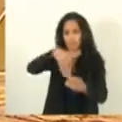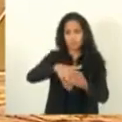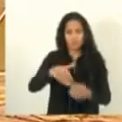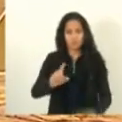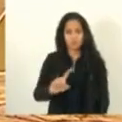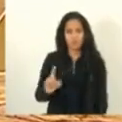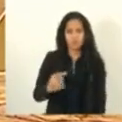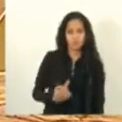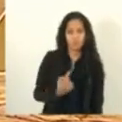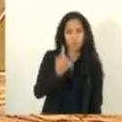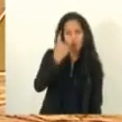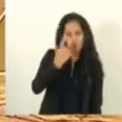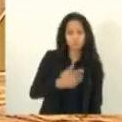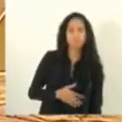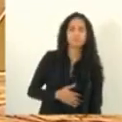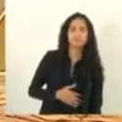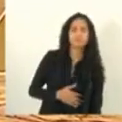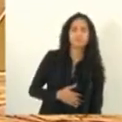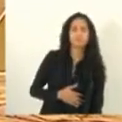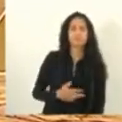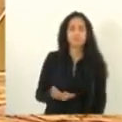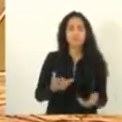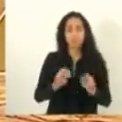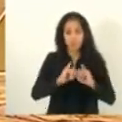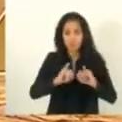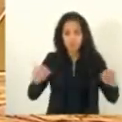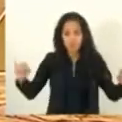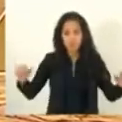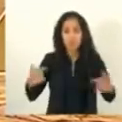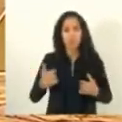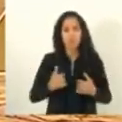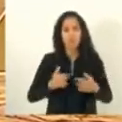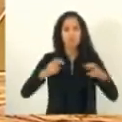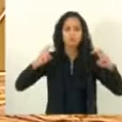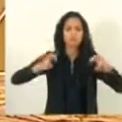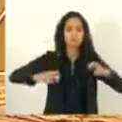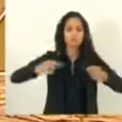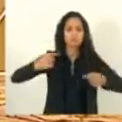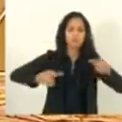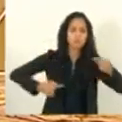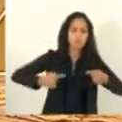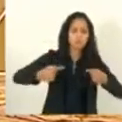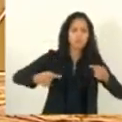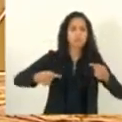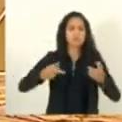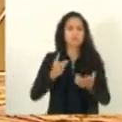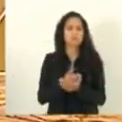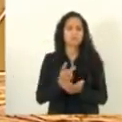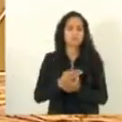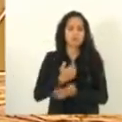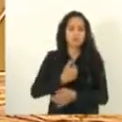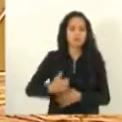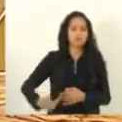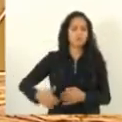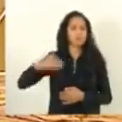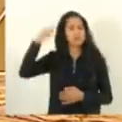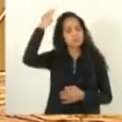Quero dizer que estou sempre em debate com o governo do Estado para